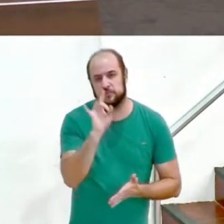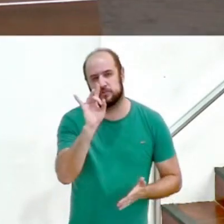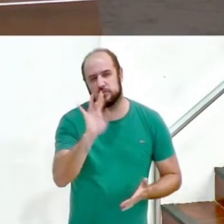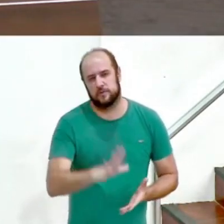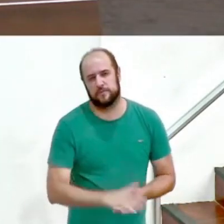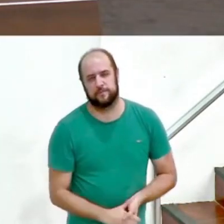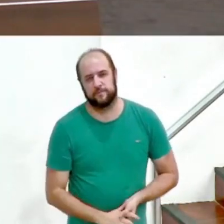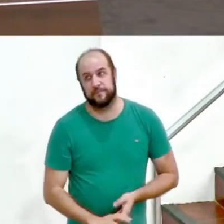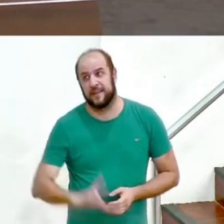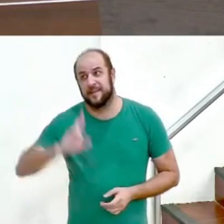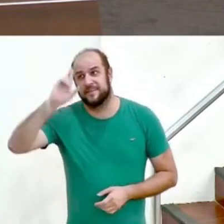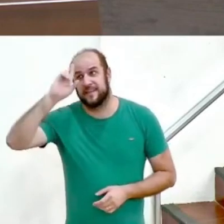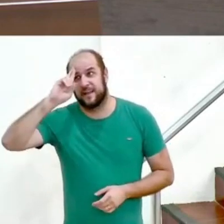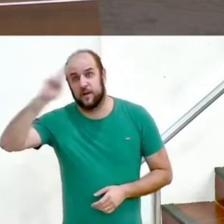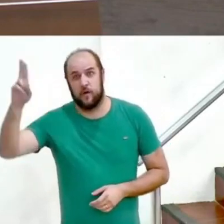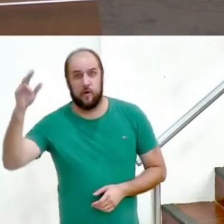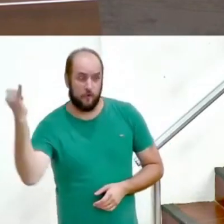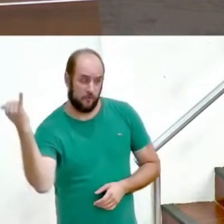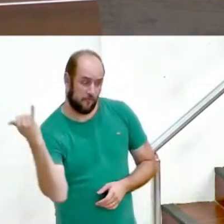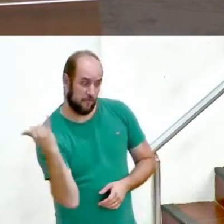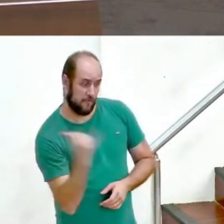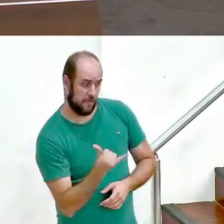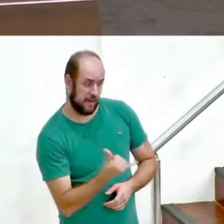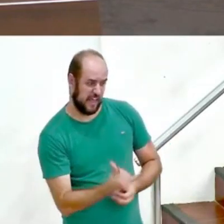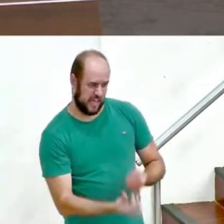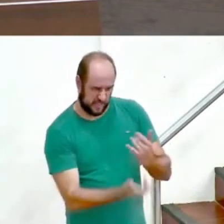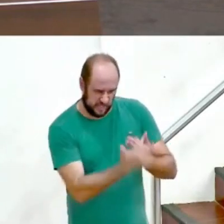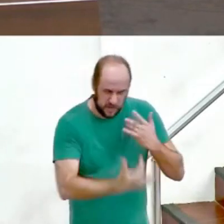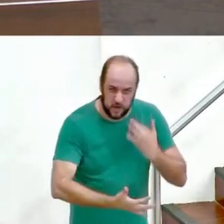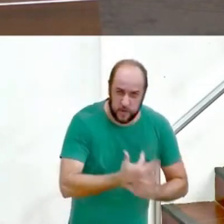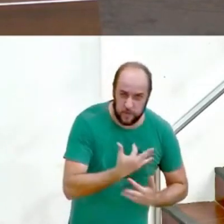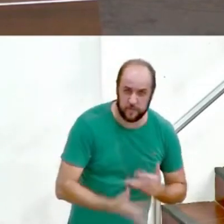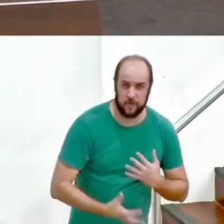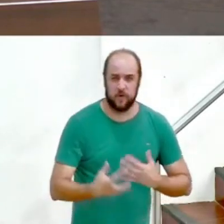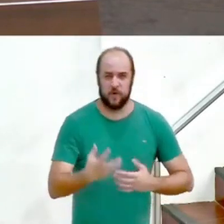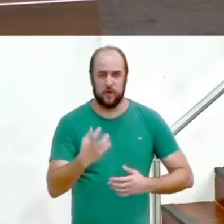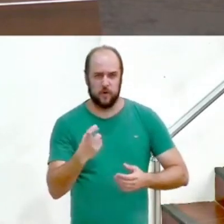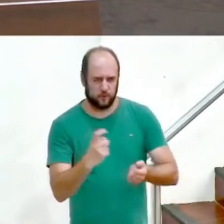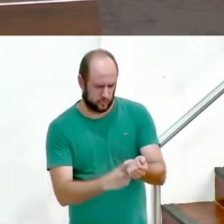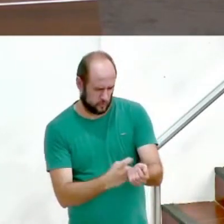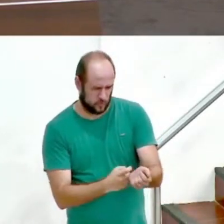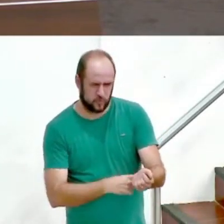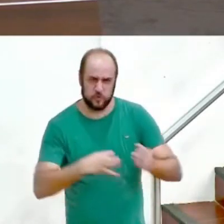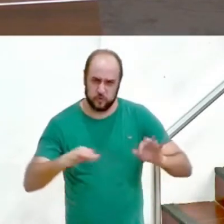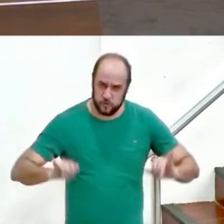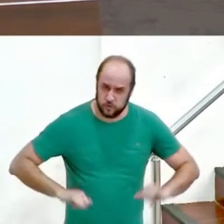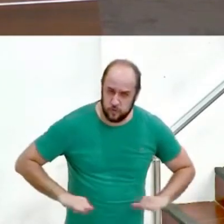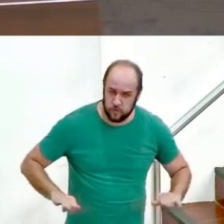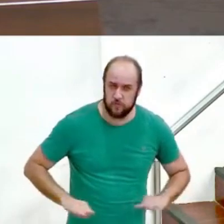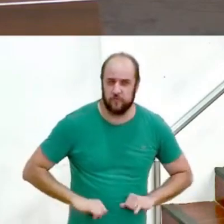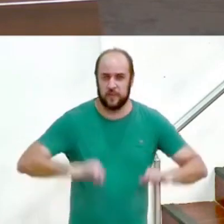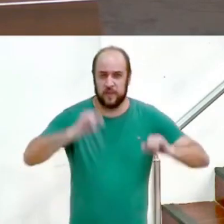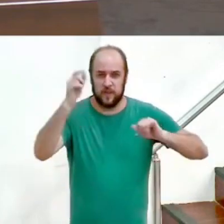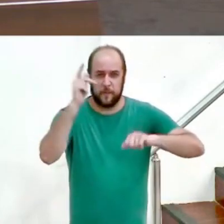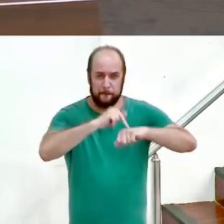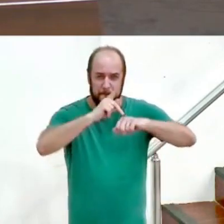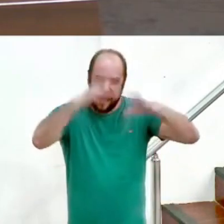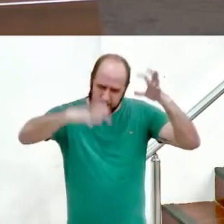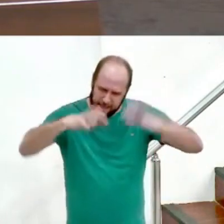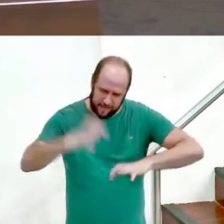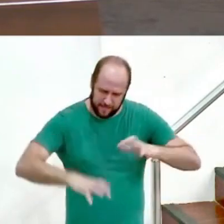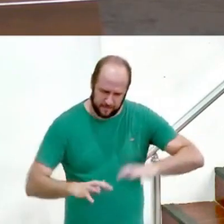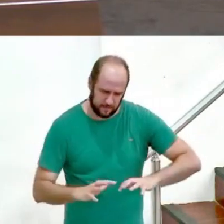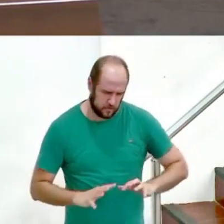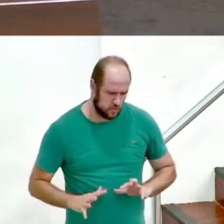Eu os feri com queimaduras, com ferrugem, com granizo, em tudo o que vocês fizeram, mas não houve